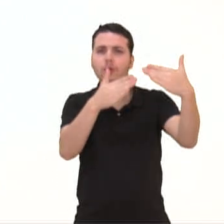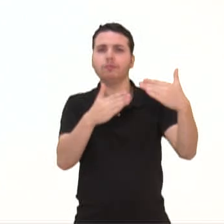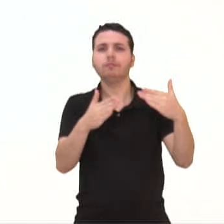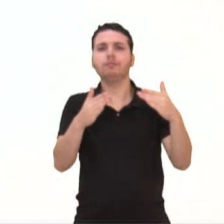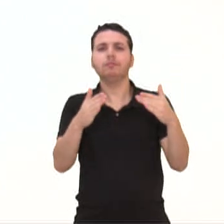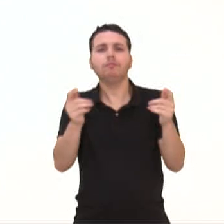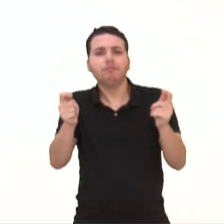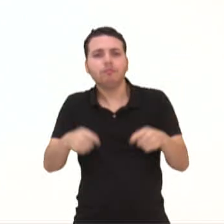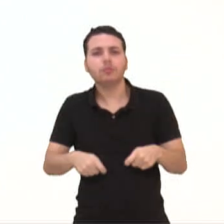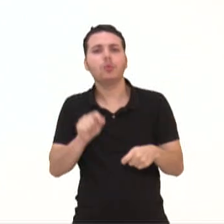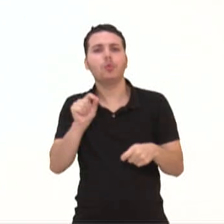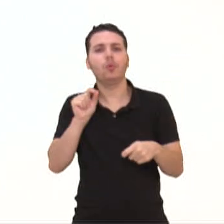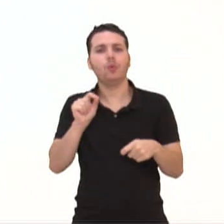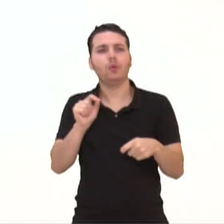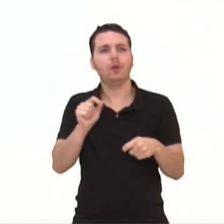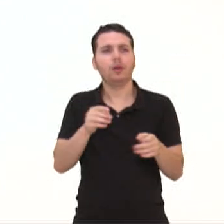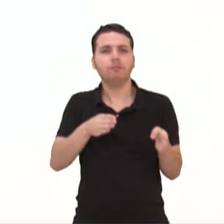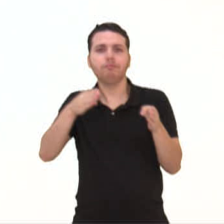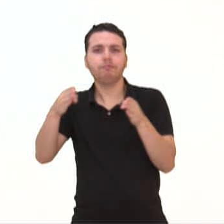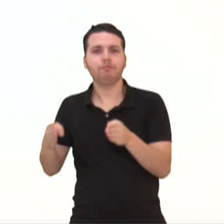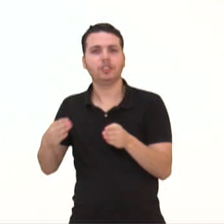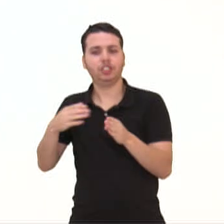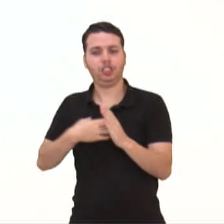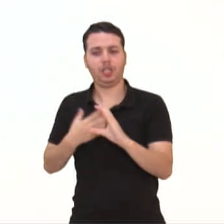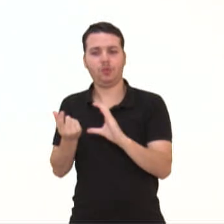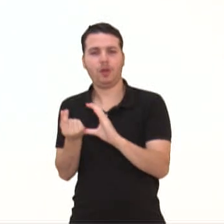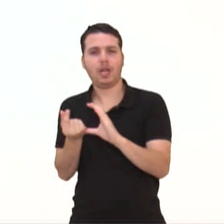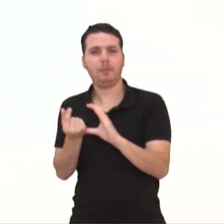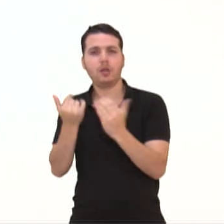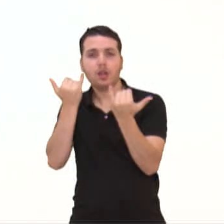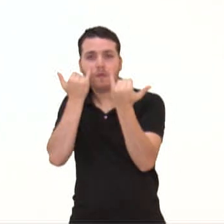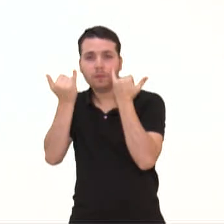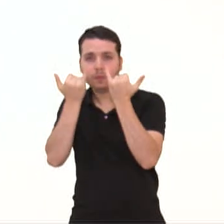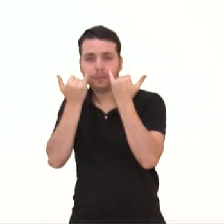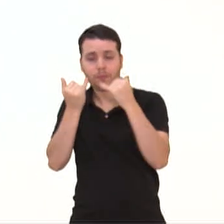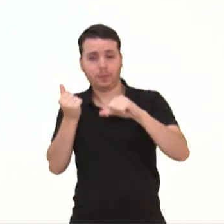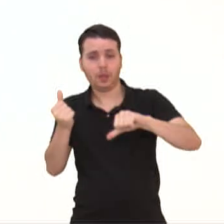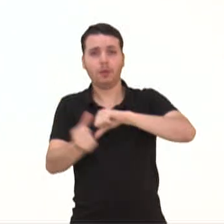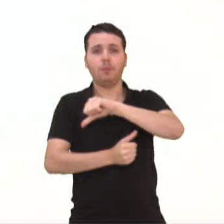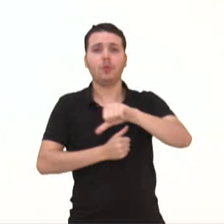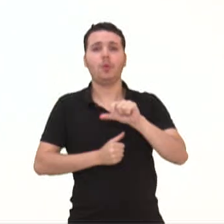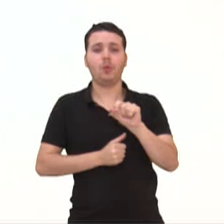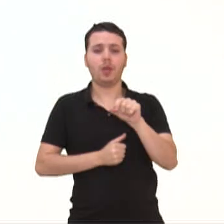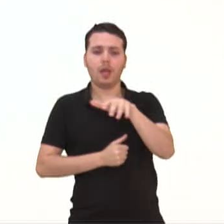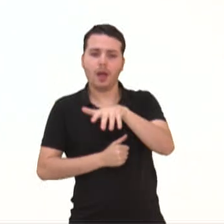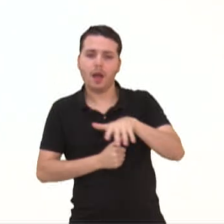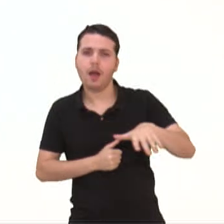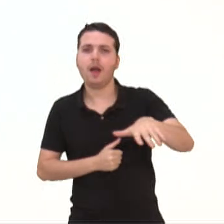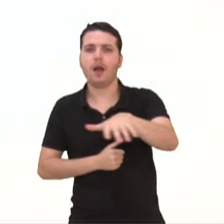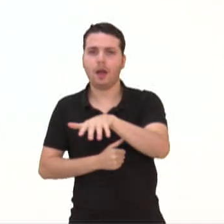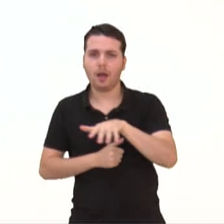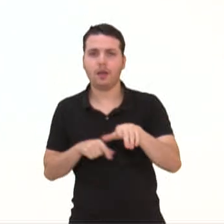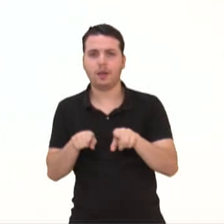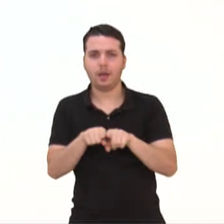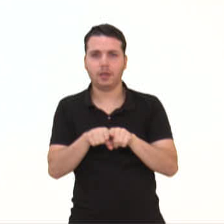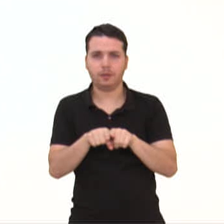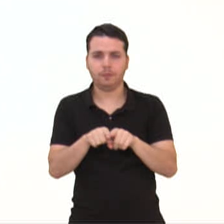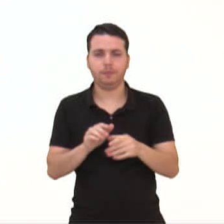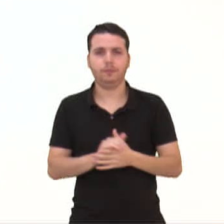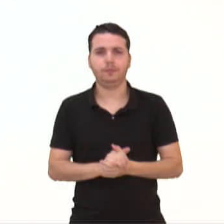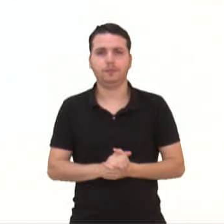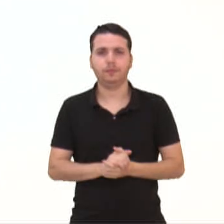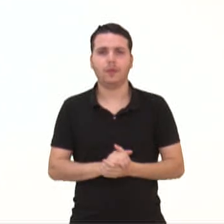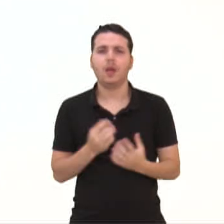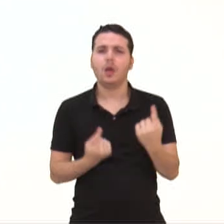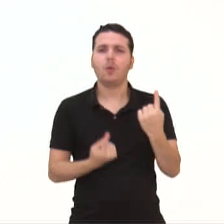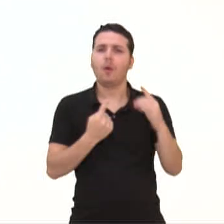capitalismo para um modelo informacional, gerando grande modificação na produção do espaço geográfico. Qual o principal fato